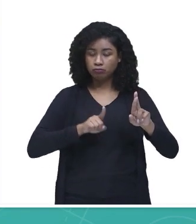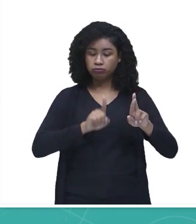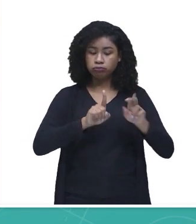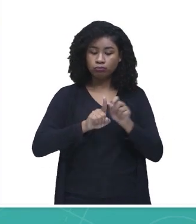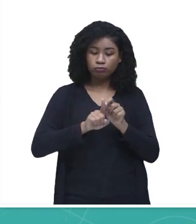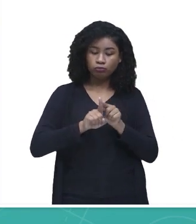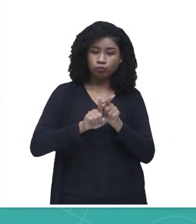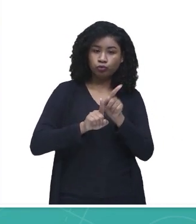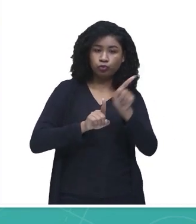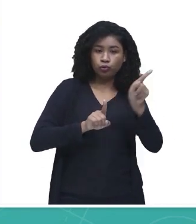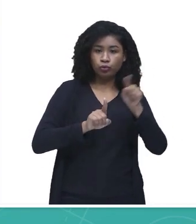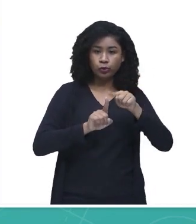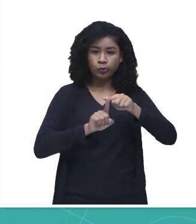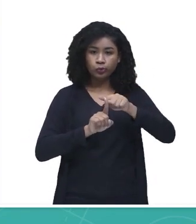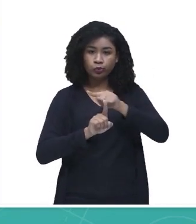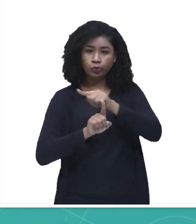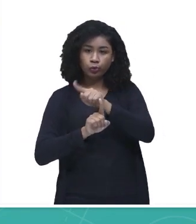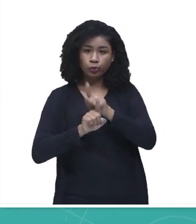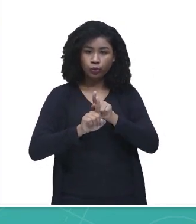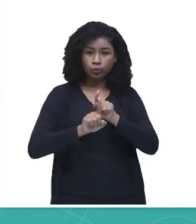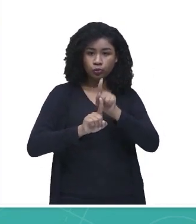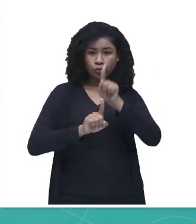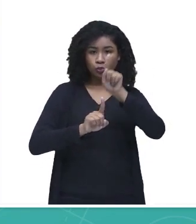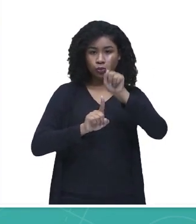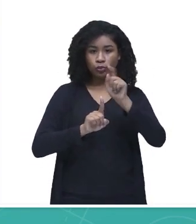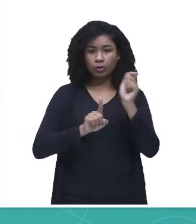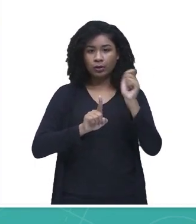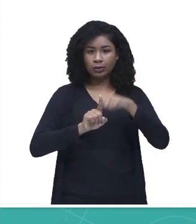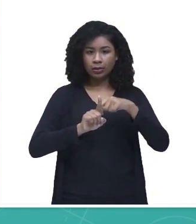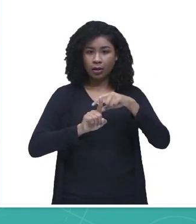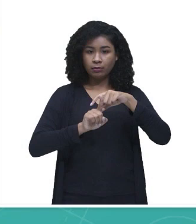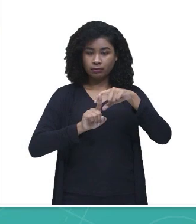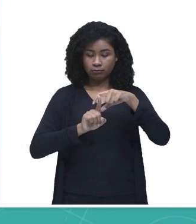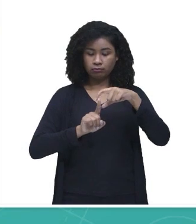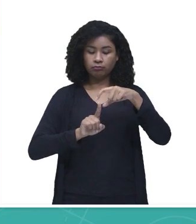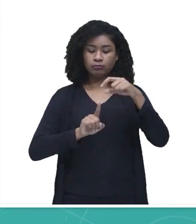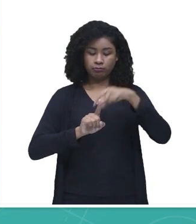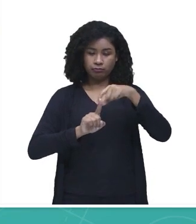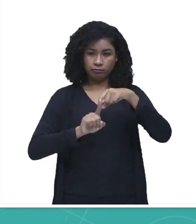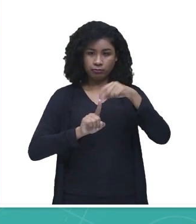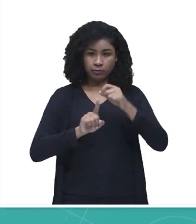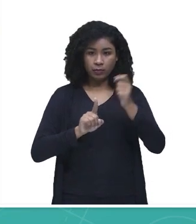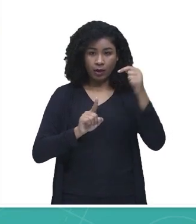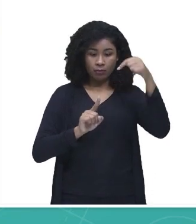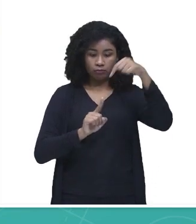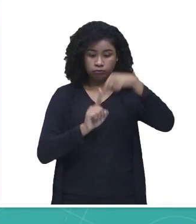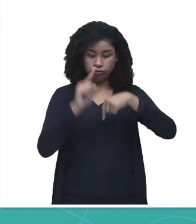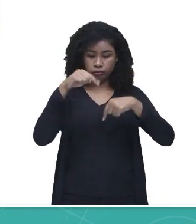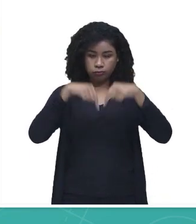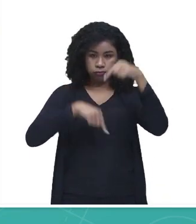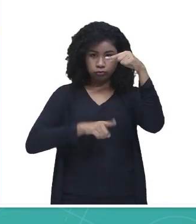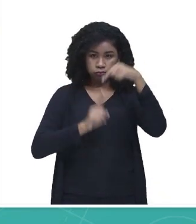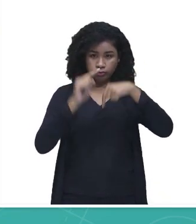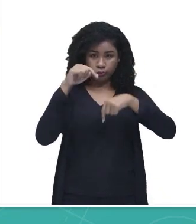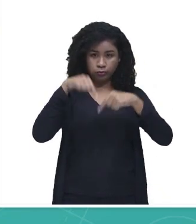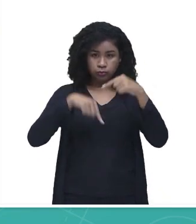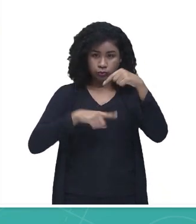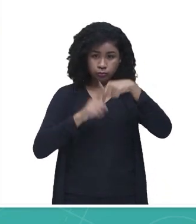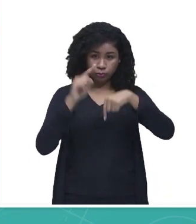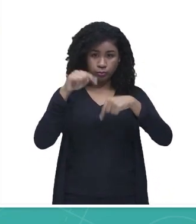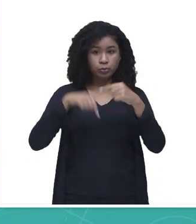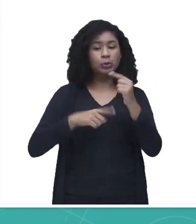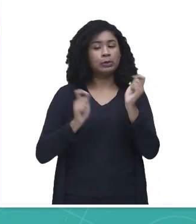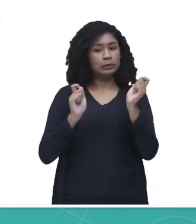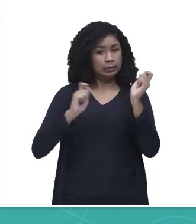ali até as células e ali ele já realiza a sua troca gasosa, tá bom? Então, uma estrutura mais simples do que os